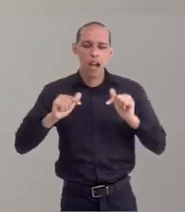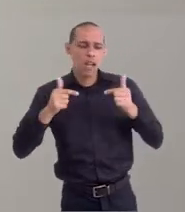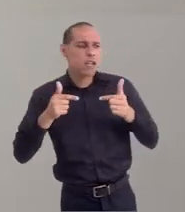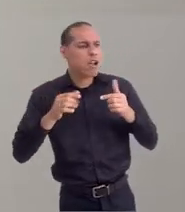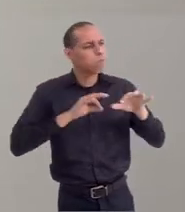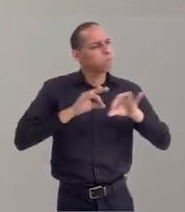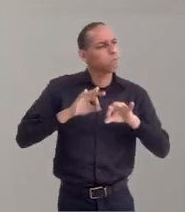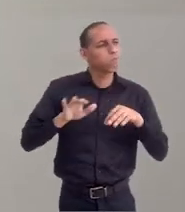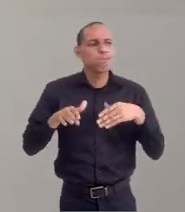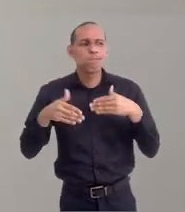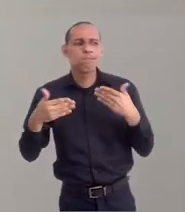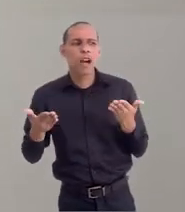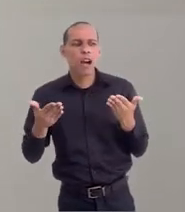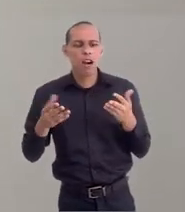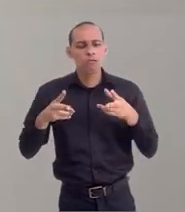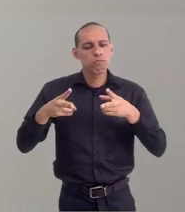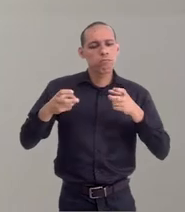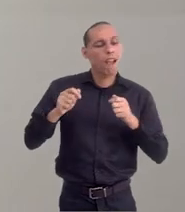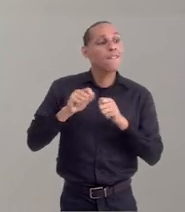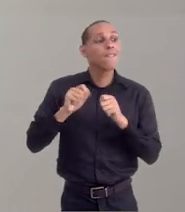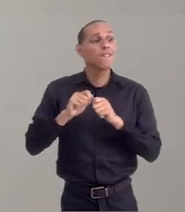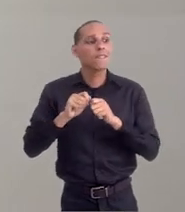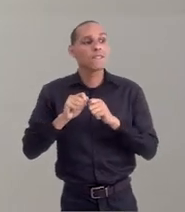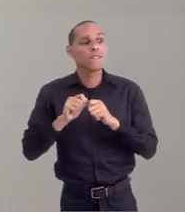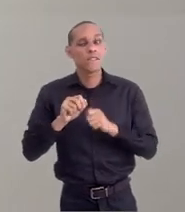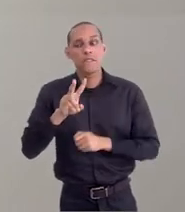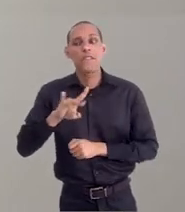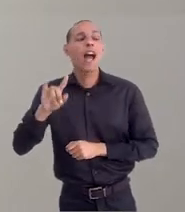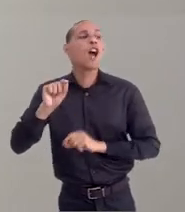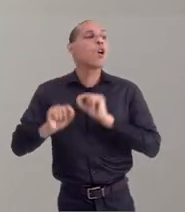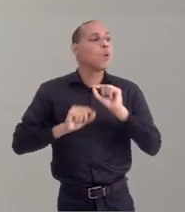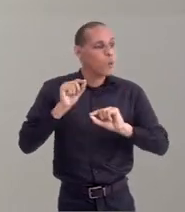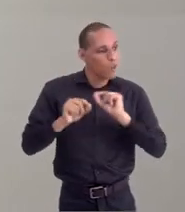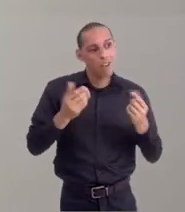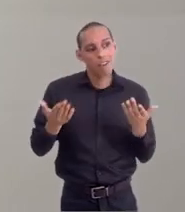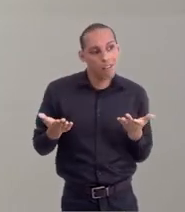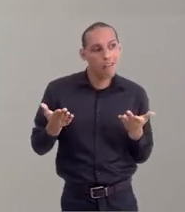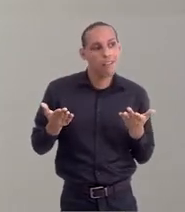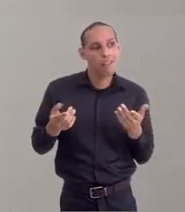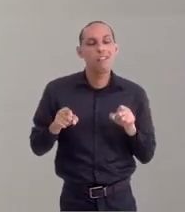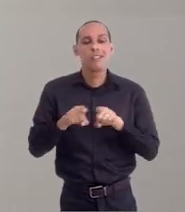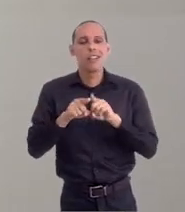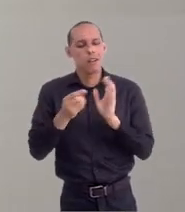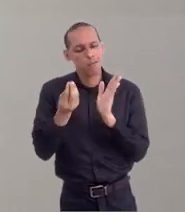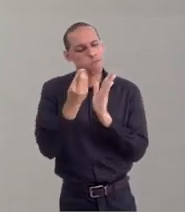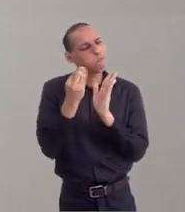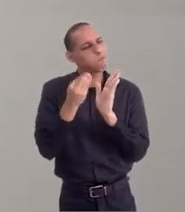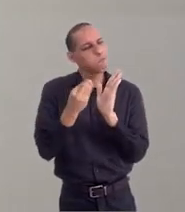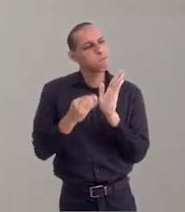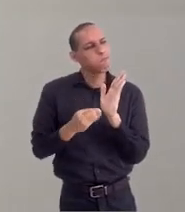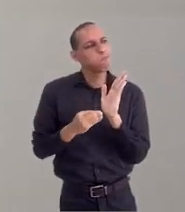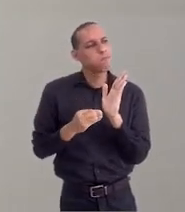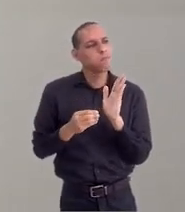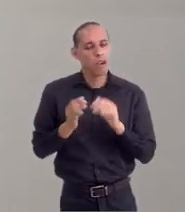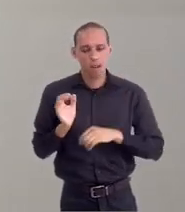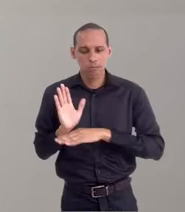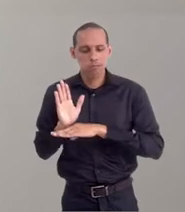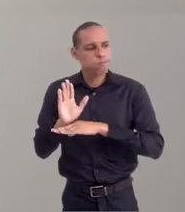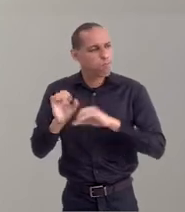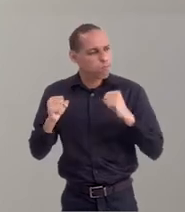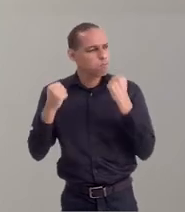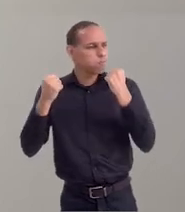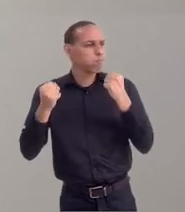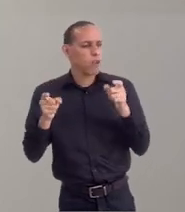Sebrae tem planejado para colocar em prática e continuar nessa agenda, né, tão importante de fortalecimento das micro e pequenas